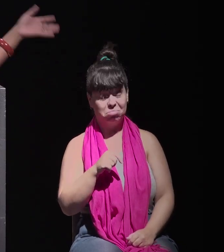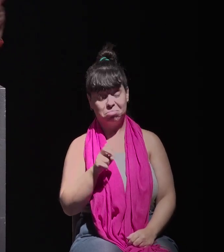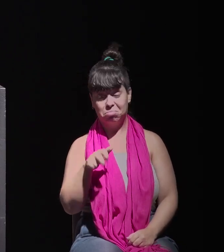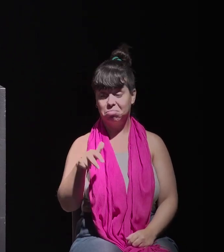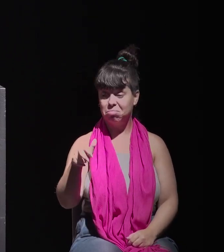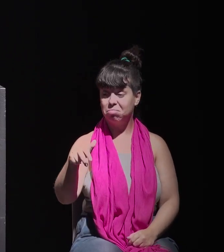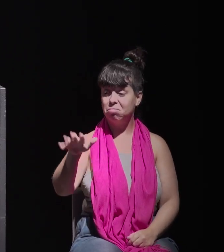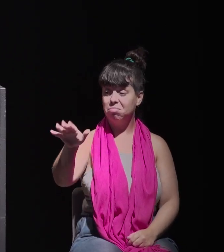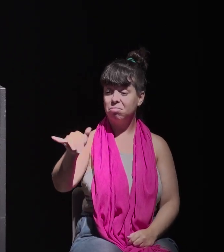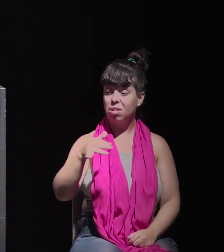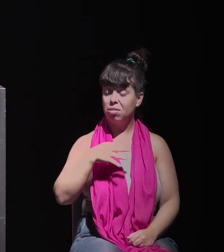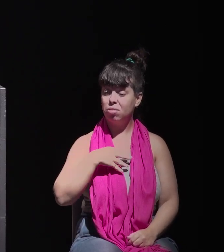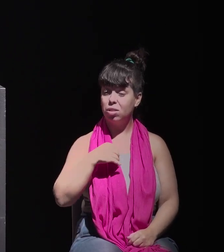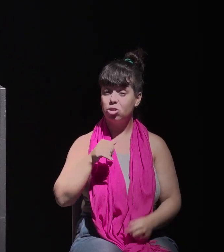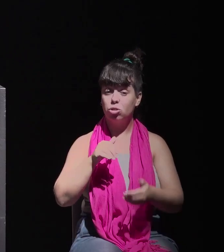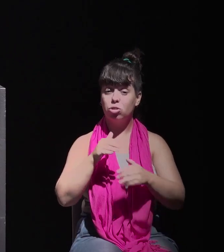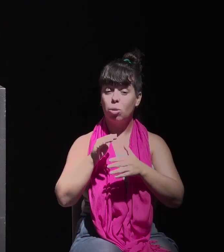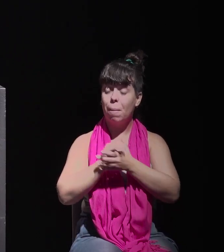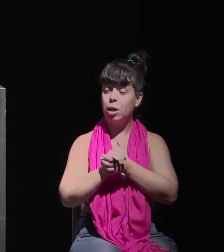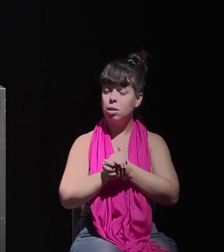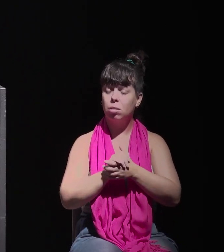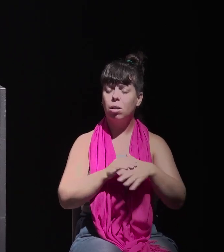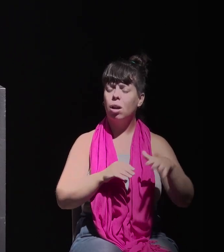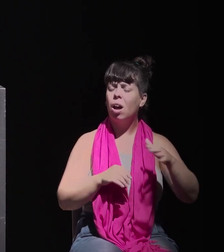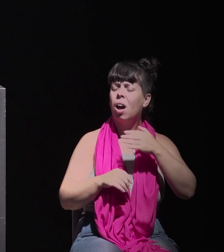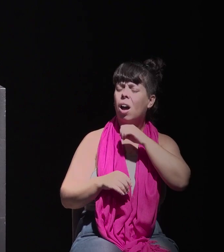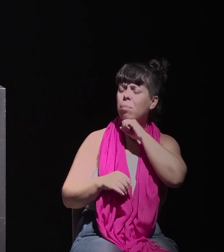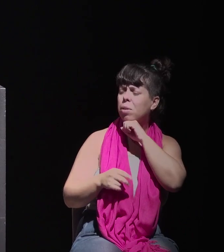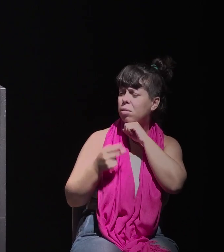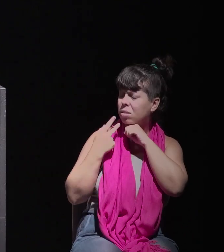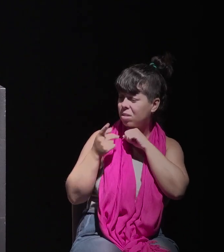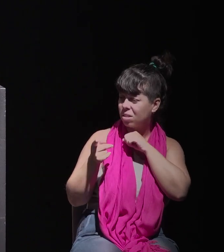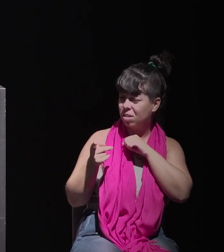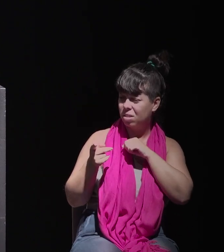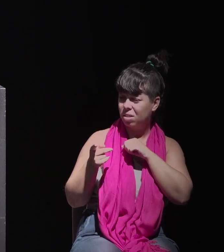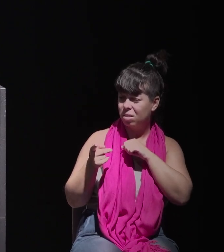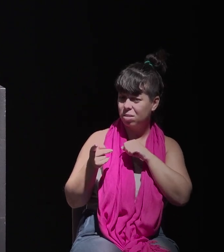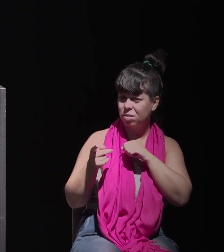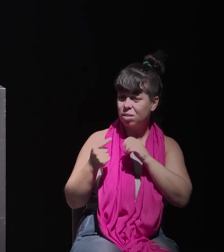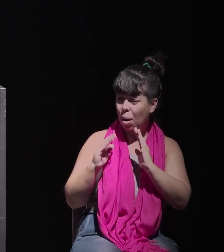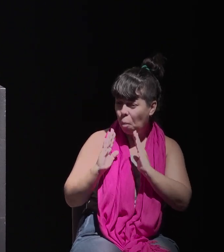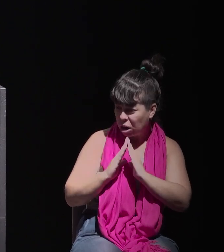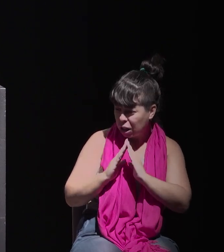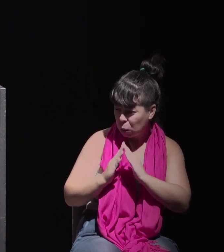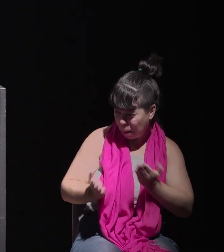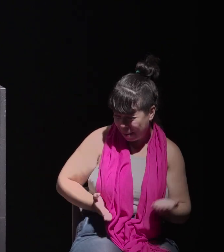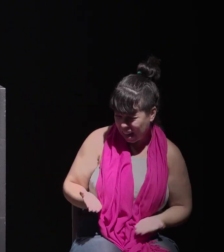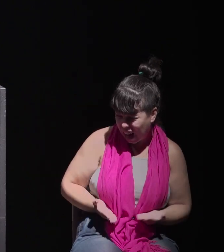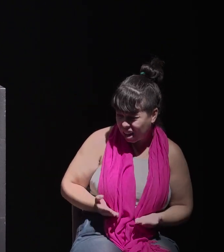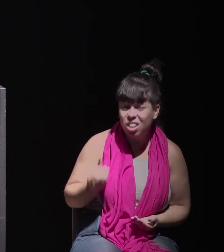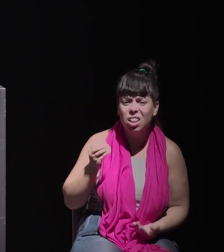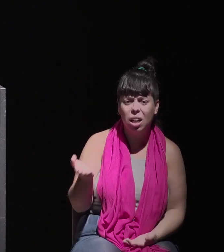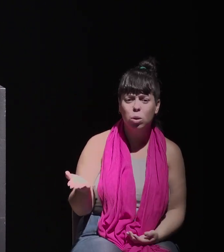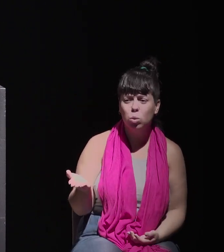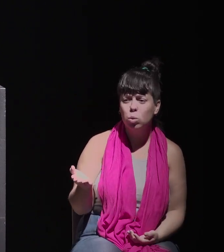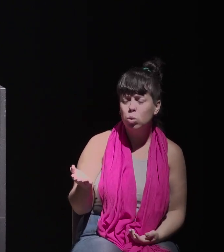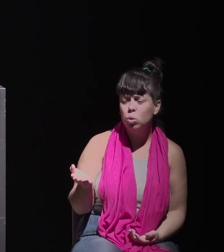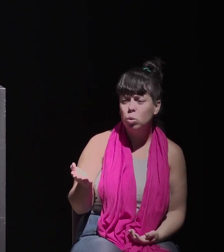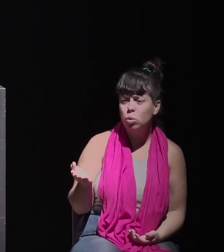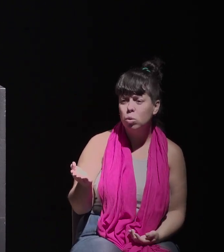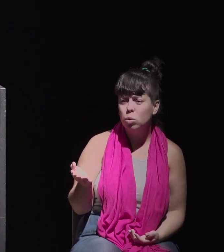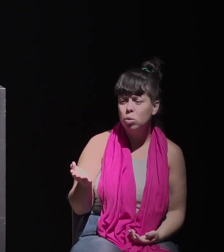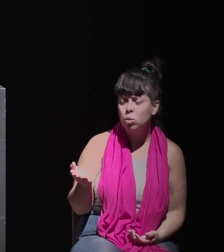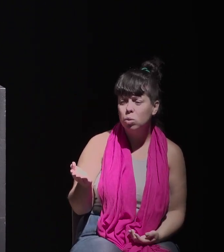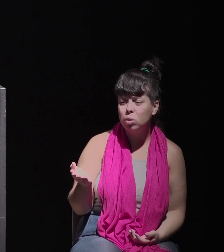chamou o marido dela, e aí a mãe dele perguntou para ele assim: escuta, você está morando com a empregada? O que é isso? E